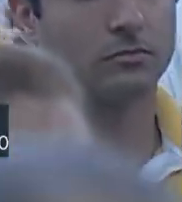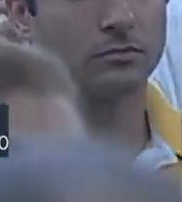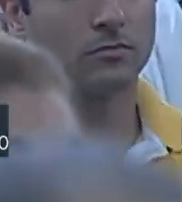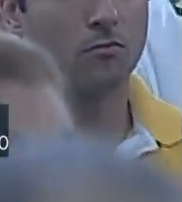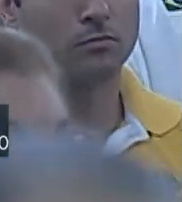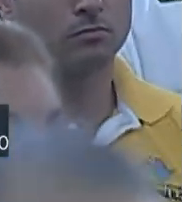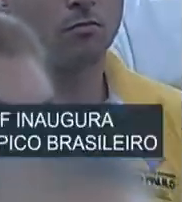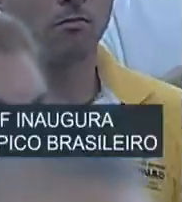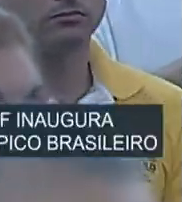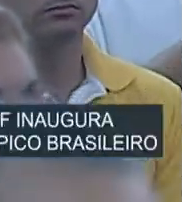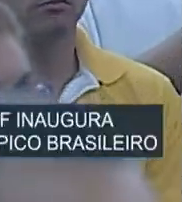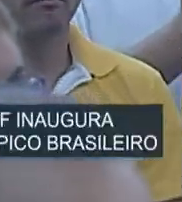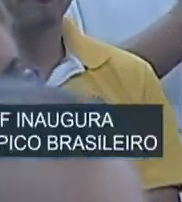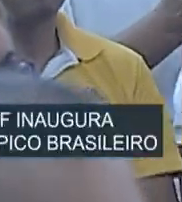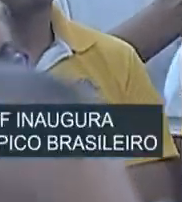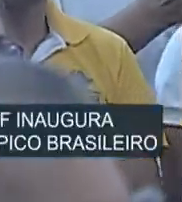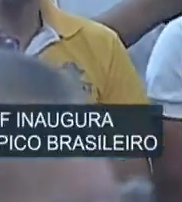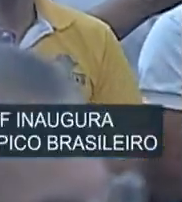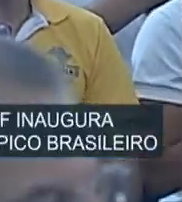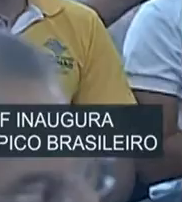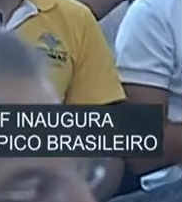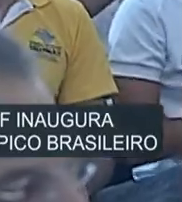E aí